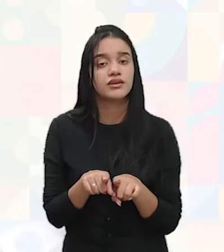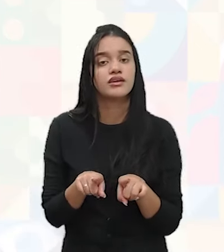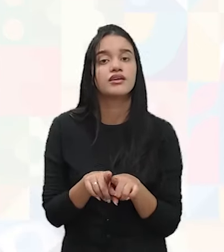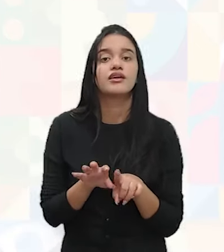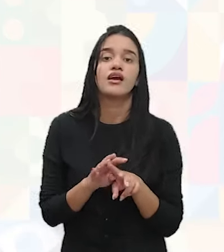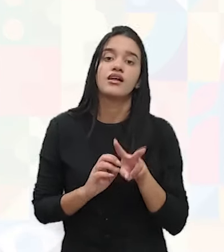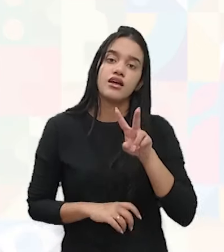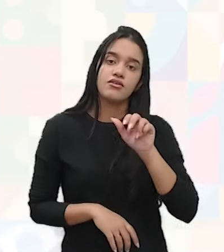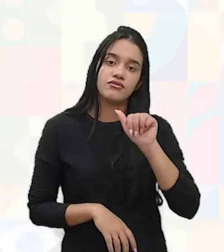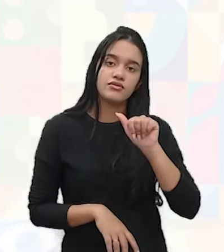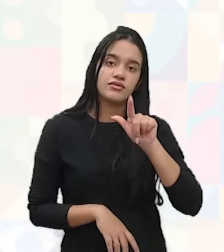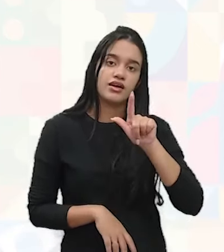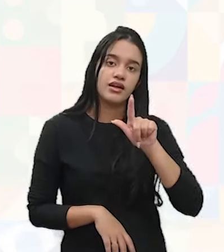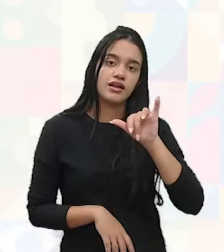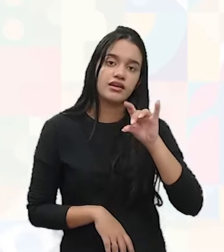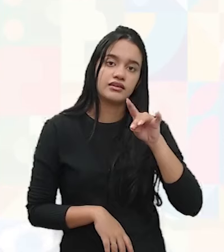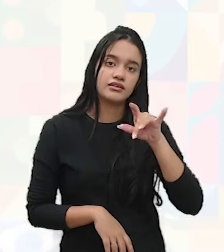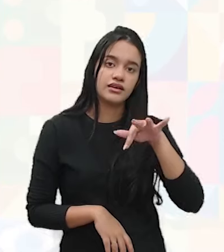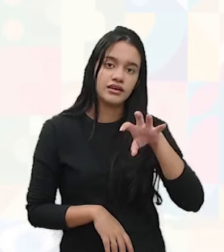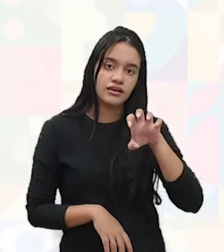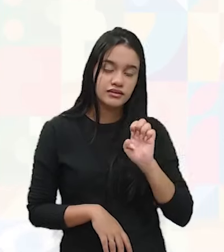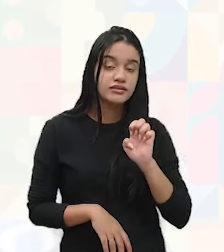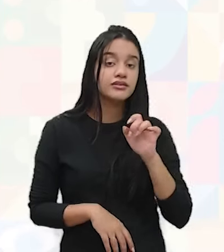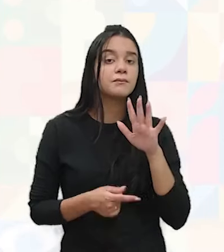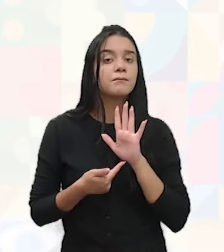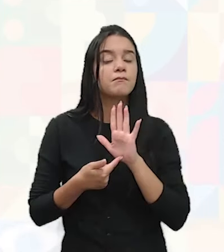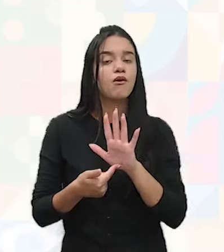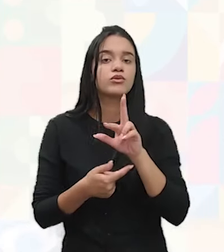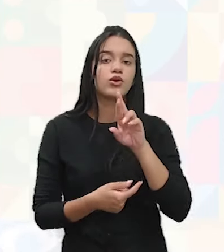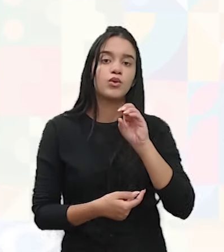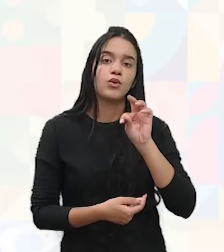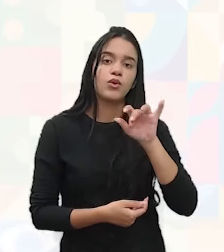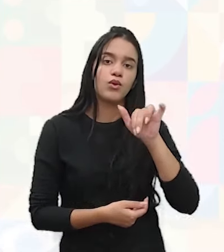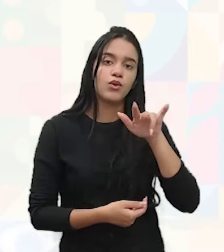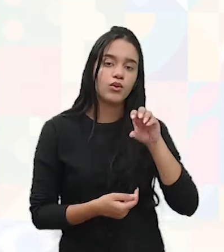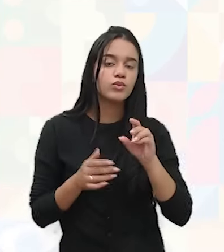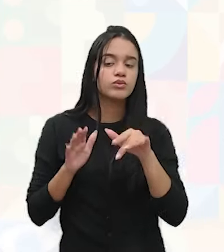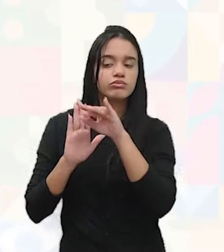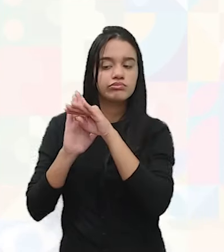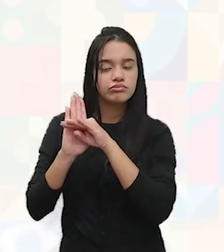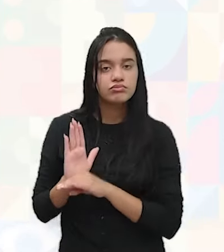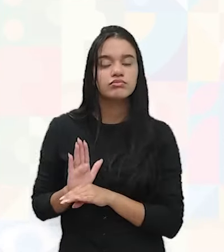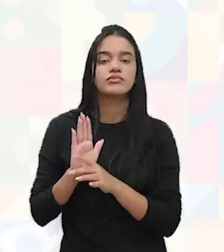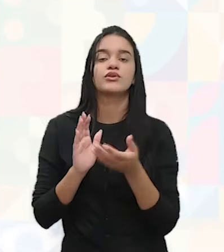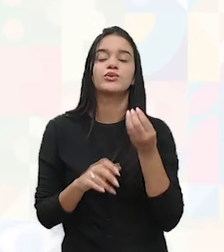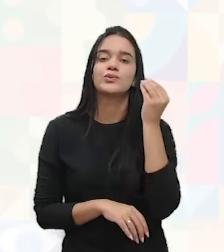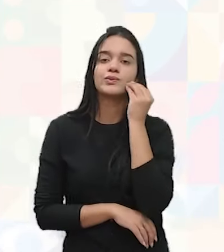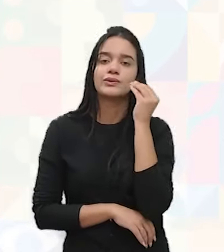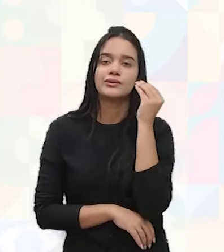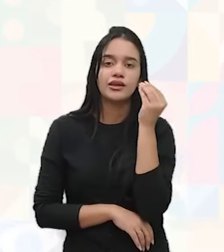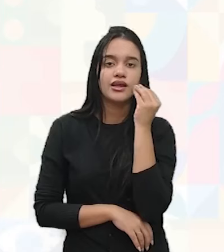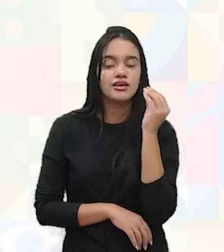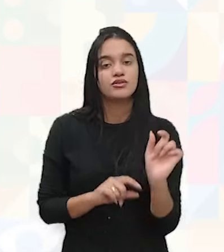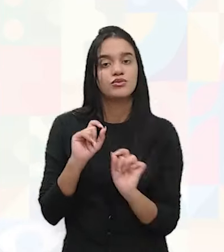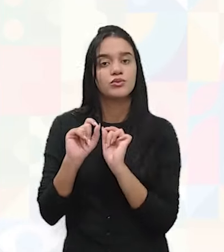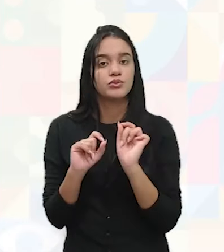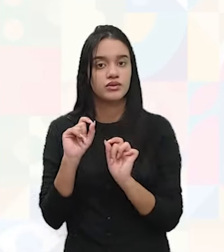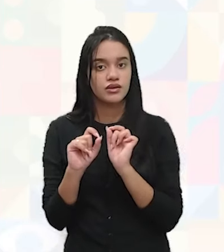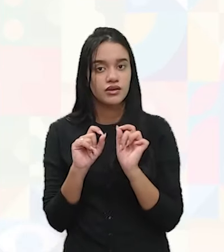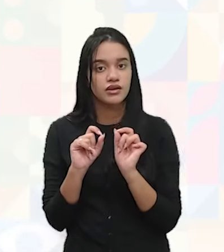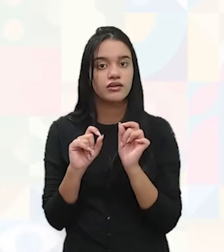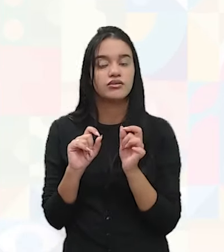validade também é apresentado no rótulo né é a carga a questão da do hidrostático tá com o selo